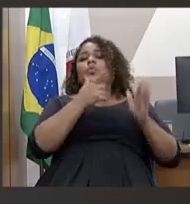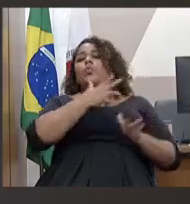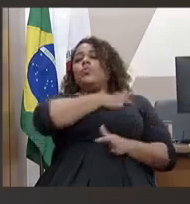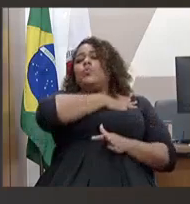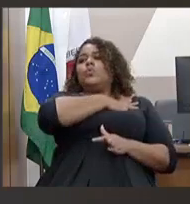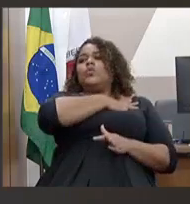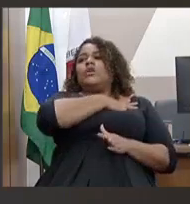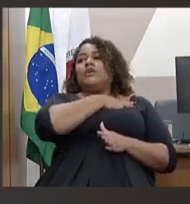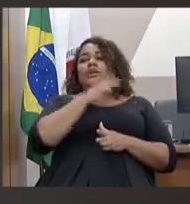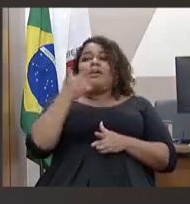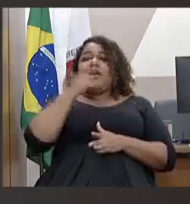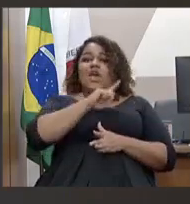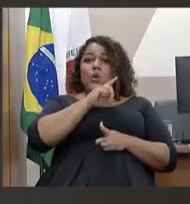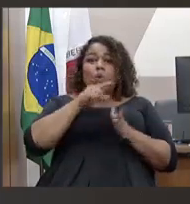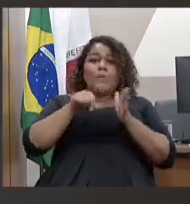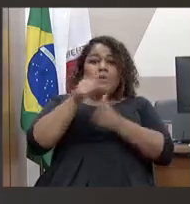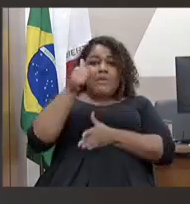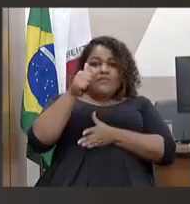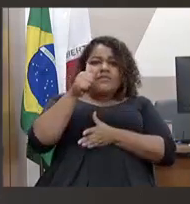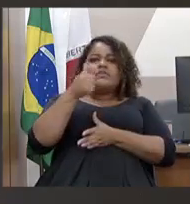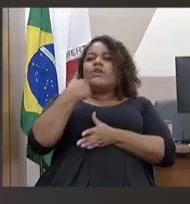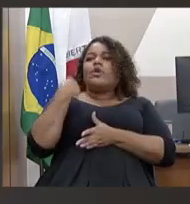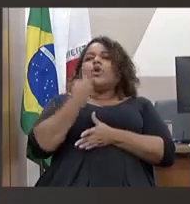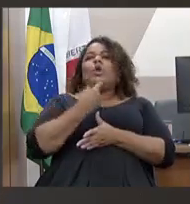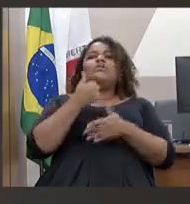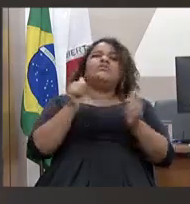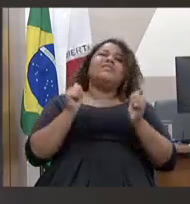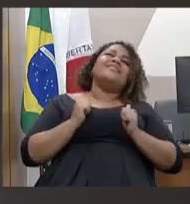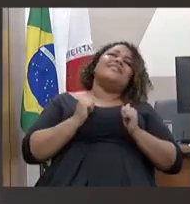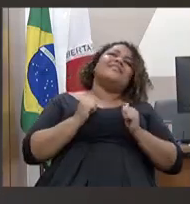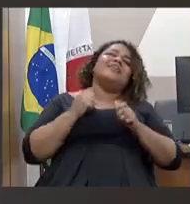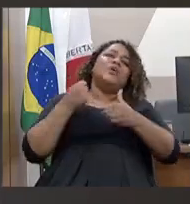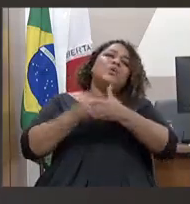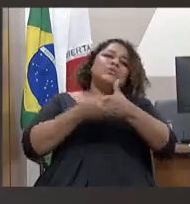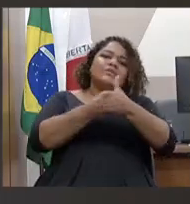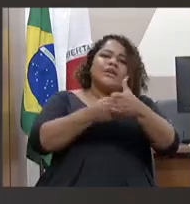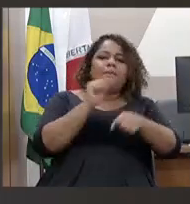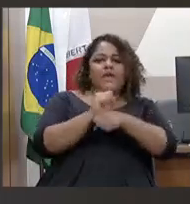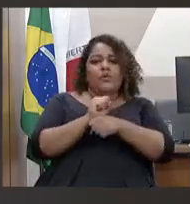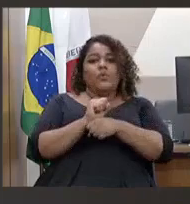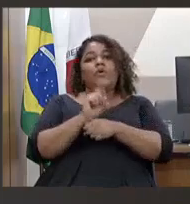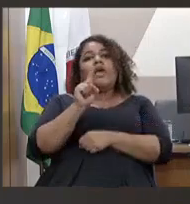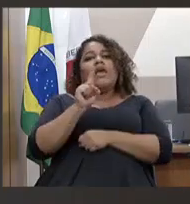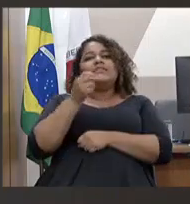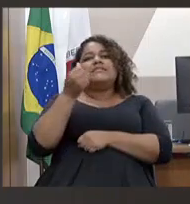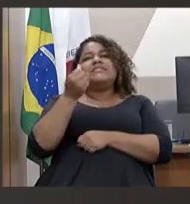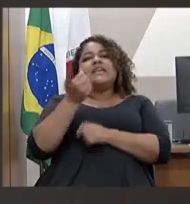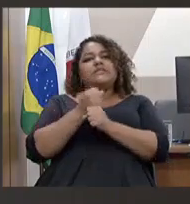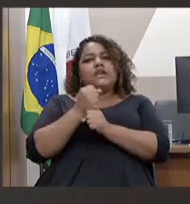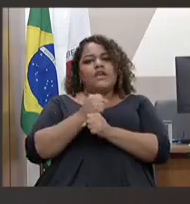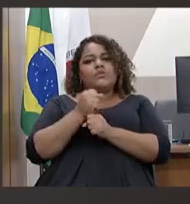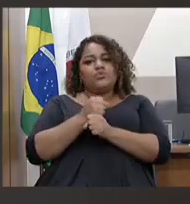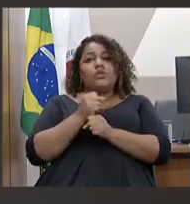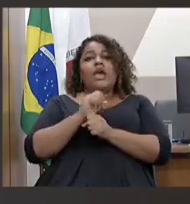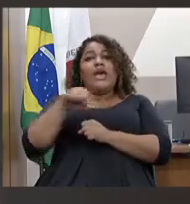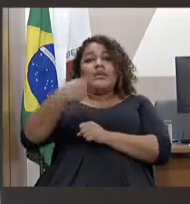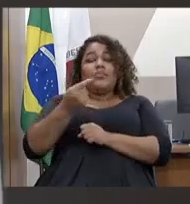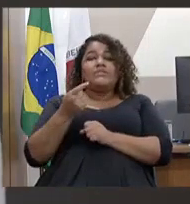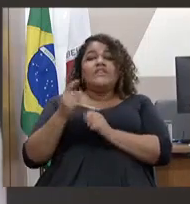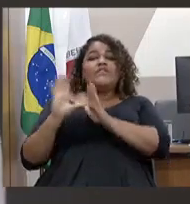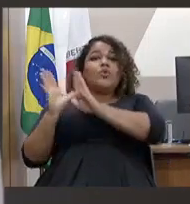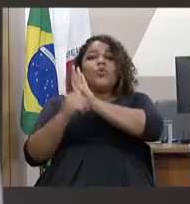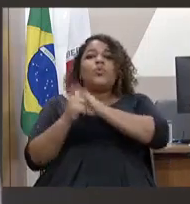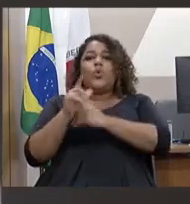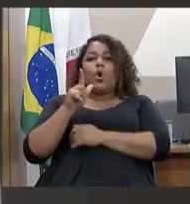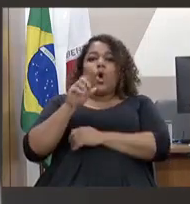perdeu o Lula foi nós tivemos o golpe foi afastado E aí nós ficamos seis anos tomando cassetada juntamente com o Ministério do Trabalho